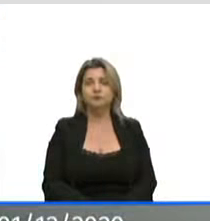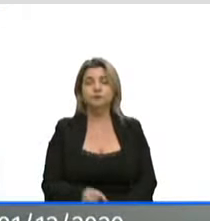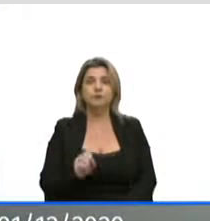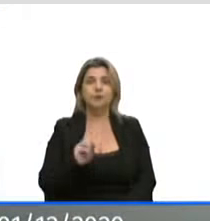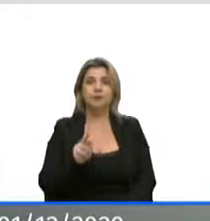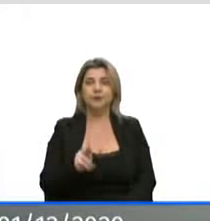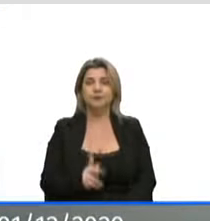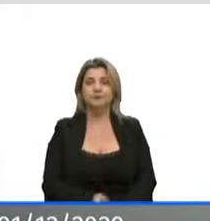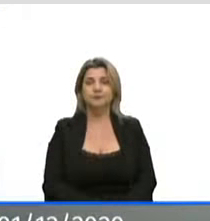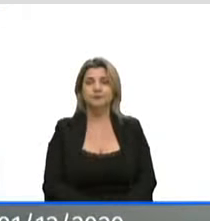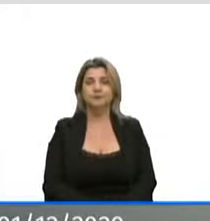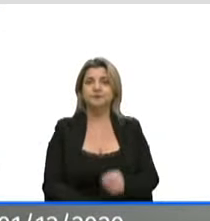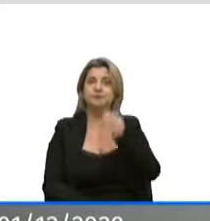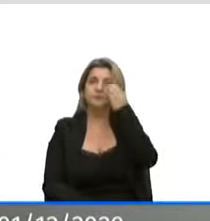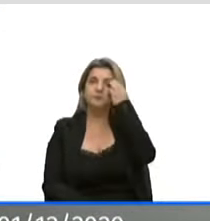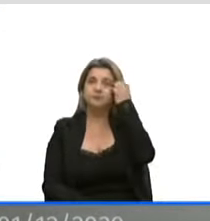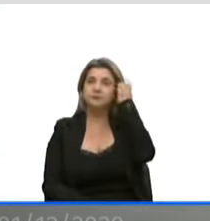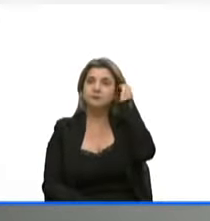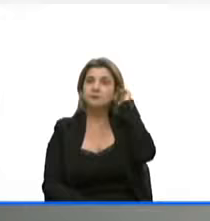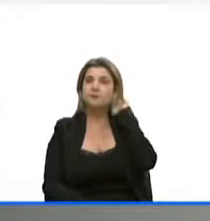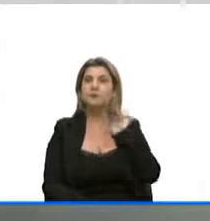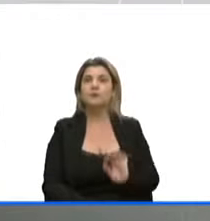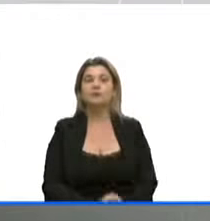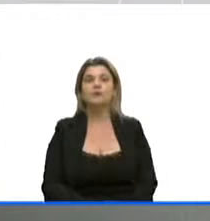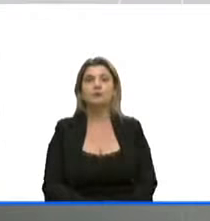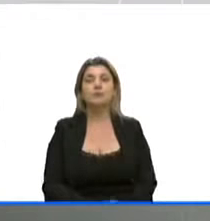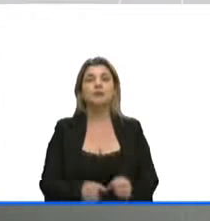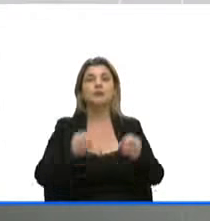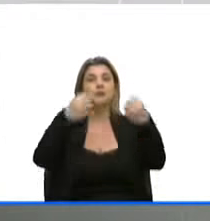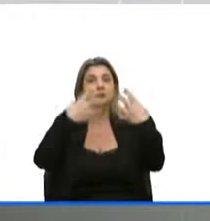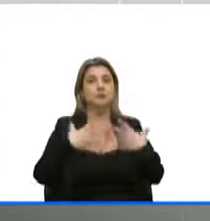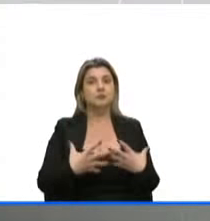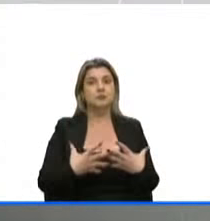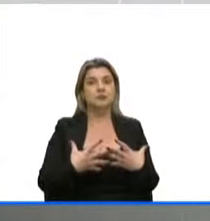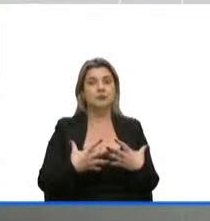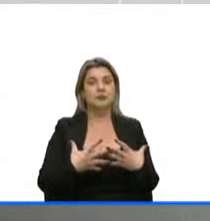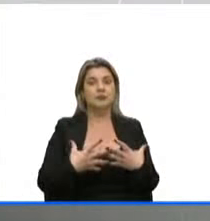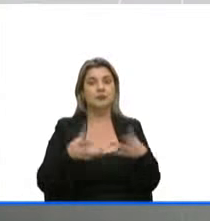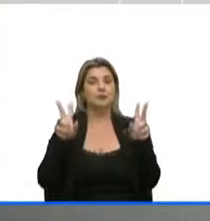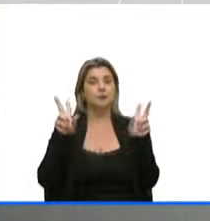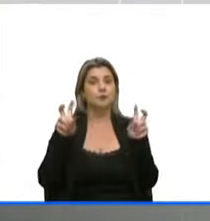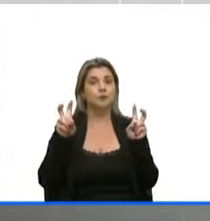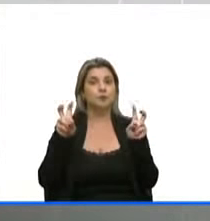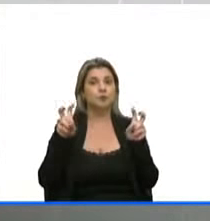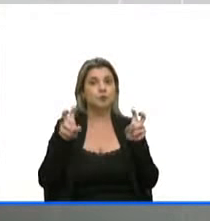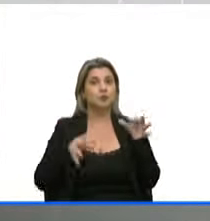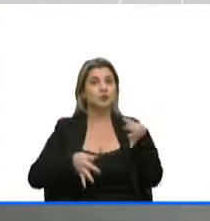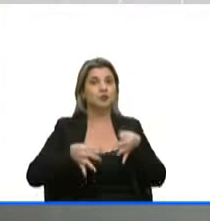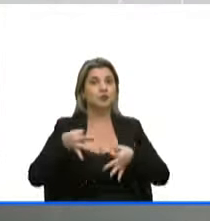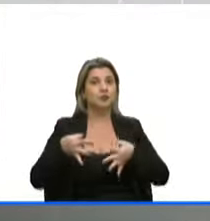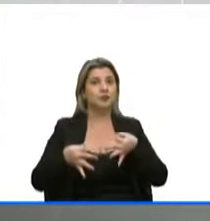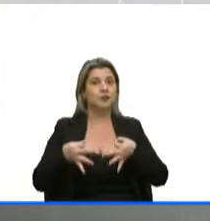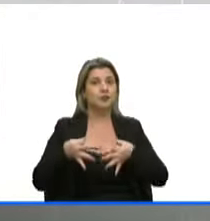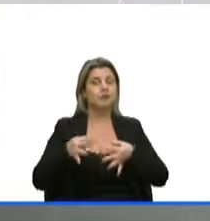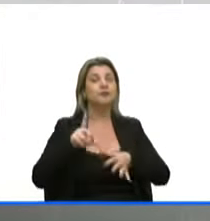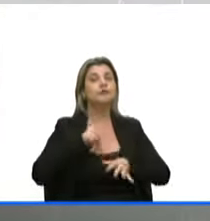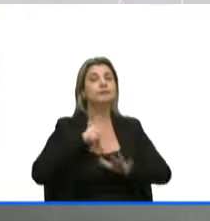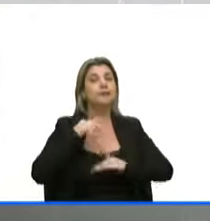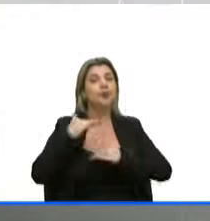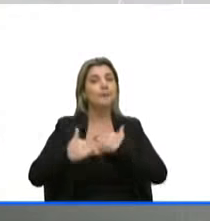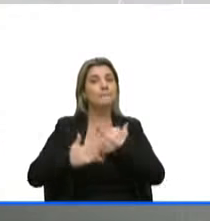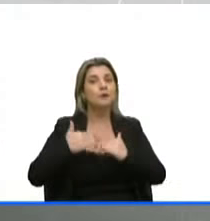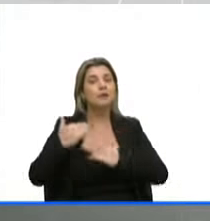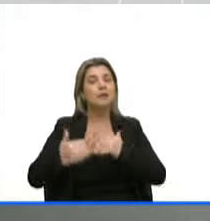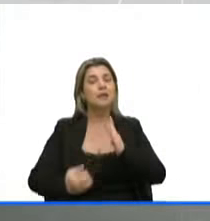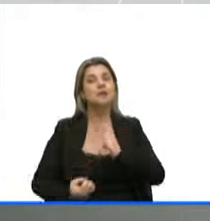Ok. Deputada, esclarecendo a questão das justificativas, há um processo SEI que é